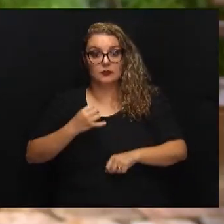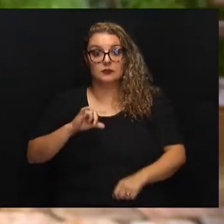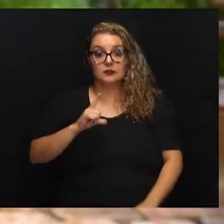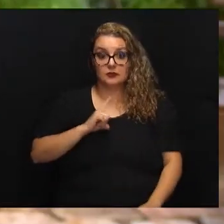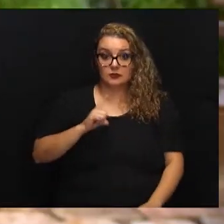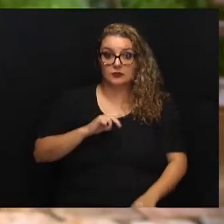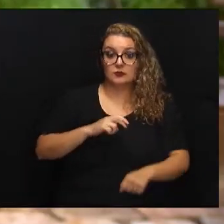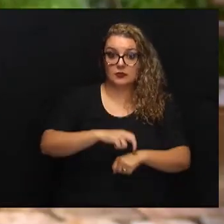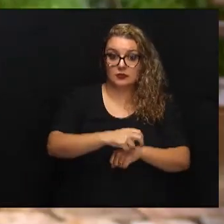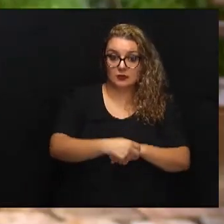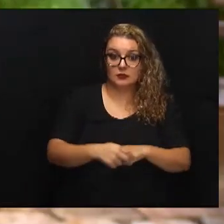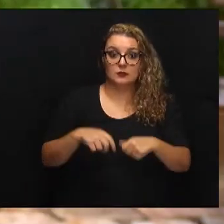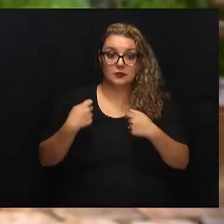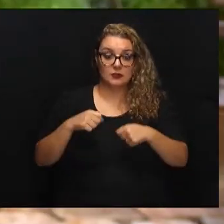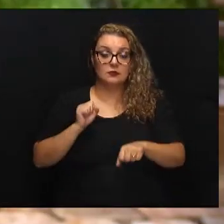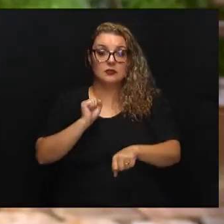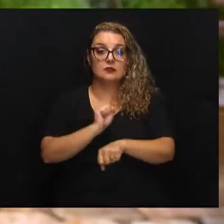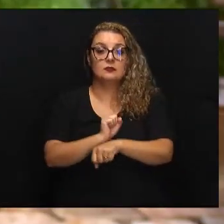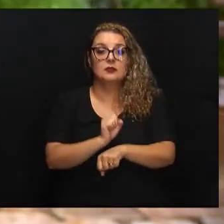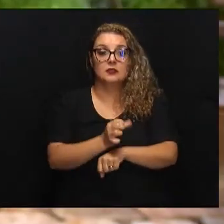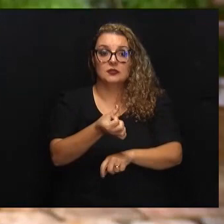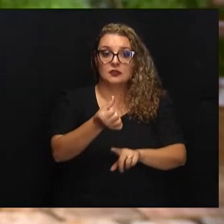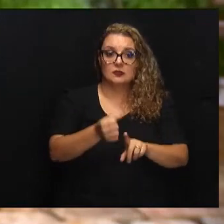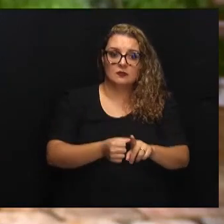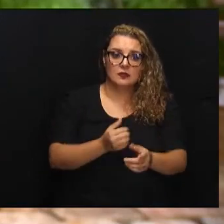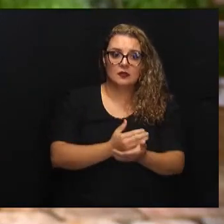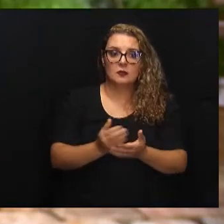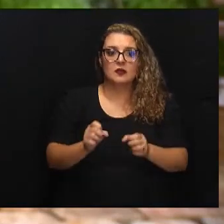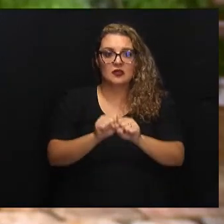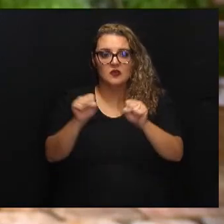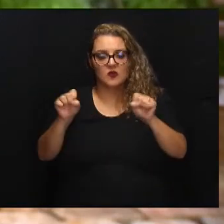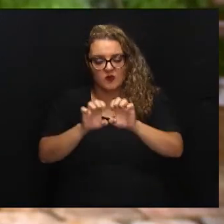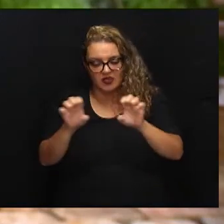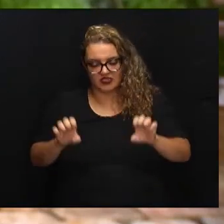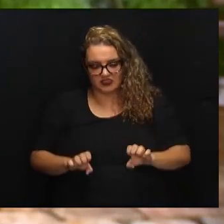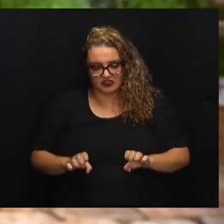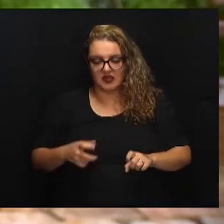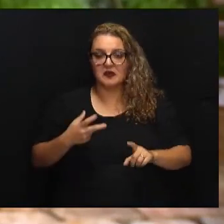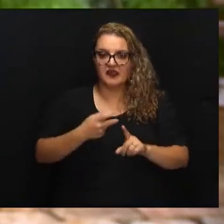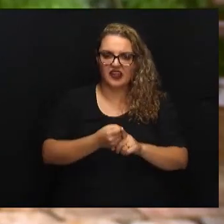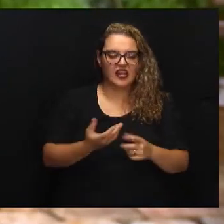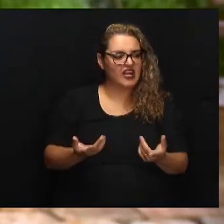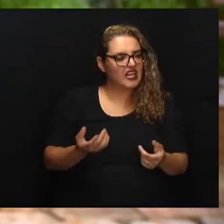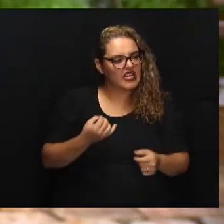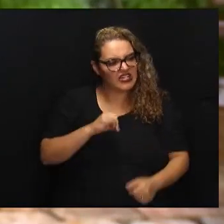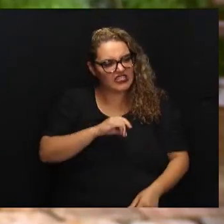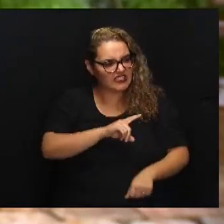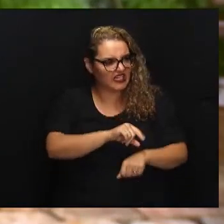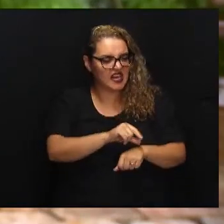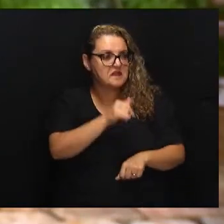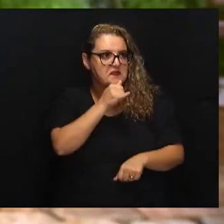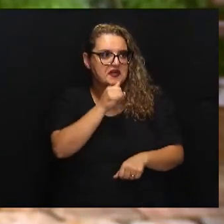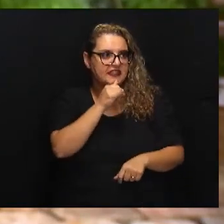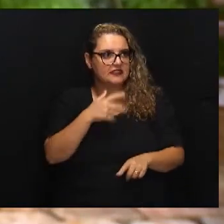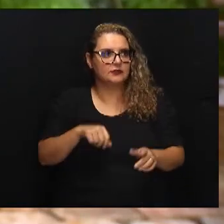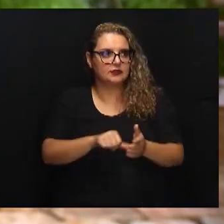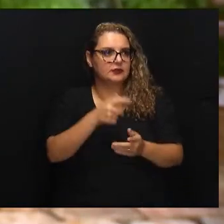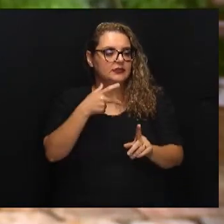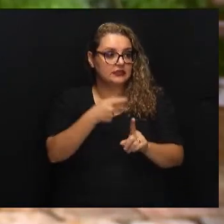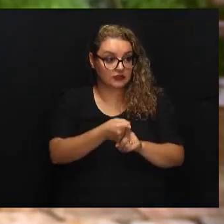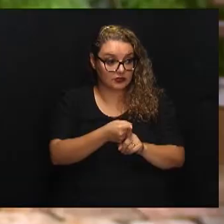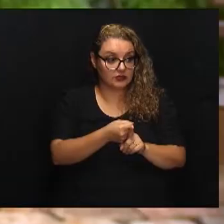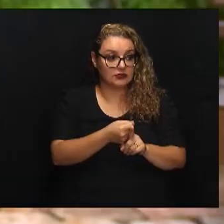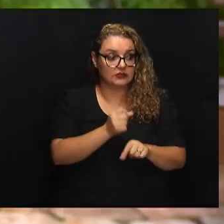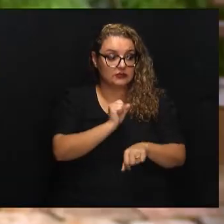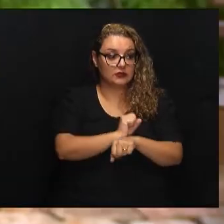dengue, aí precisa esperar 6 meses para iniciar o esquema vacinal. E se a pessoa se atrasar, por exemplo, ela tomou a primeira dose,